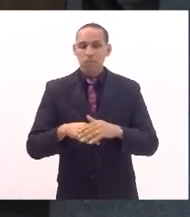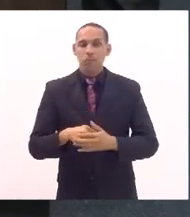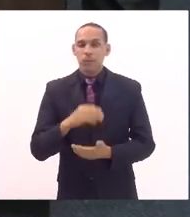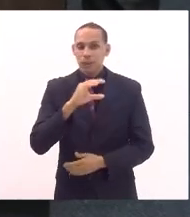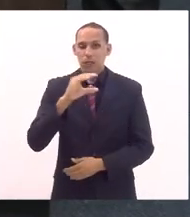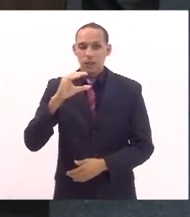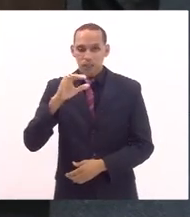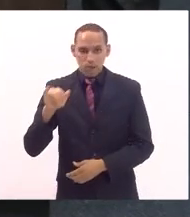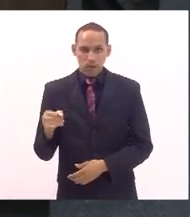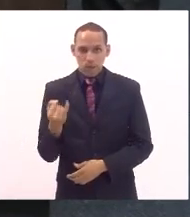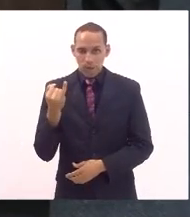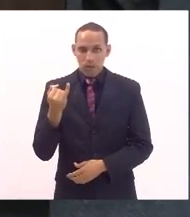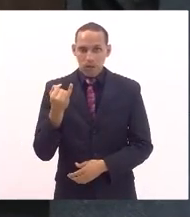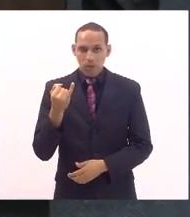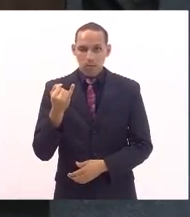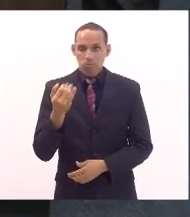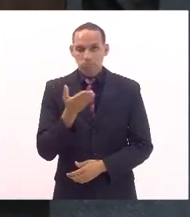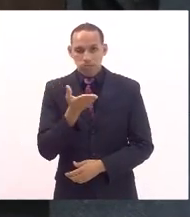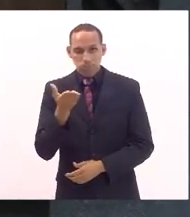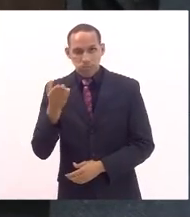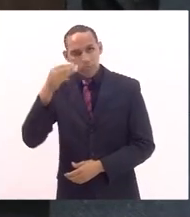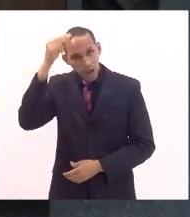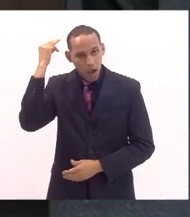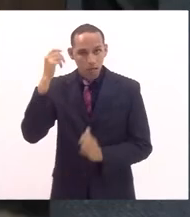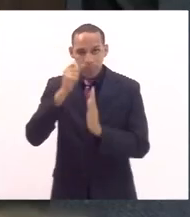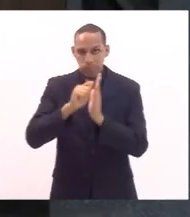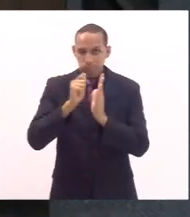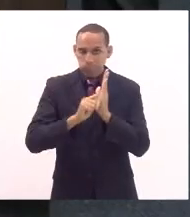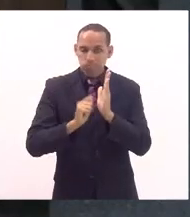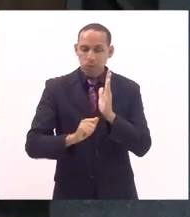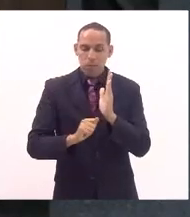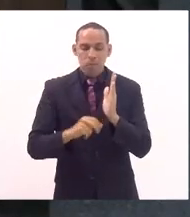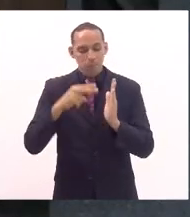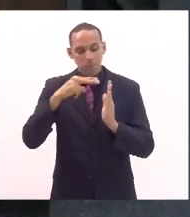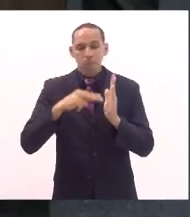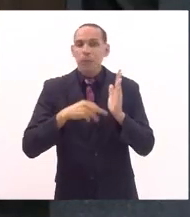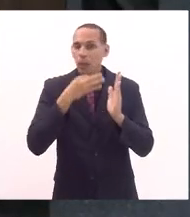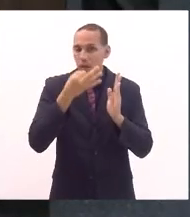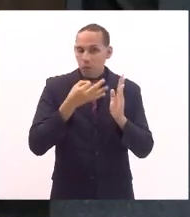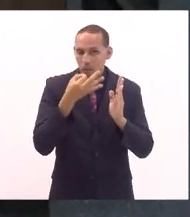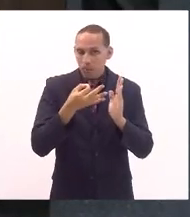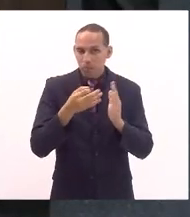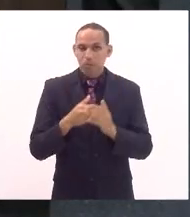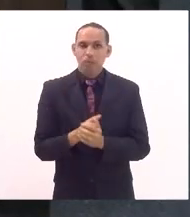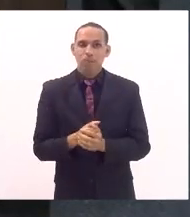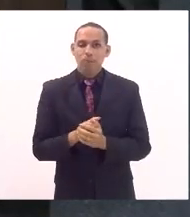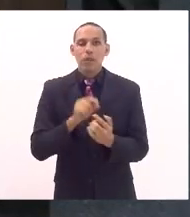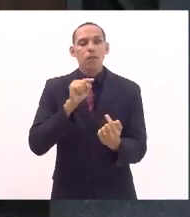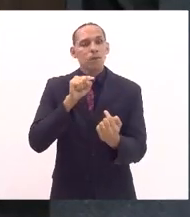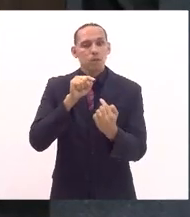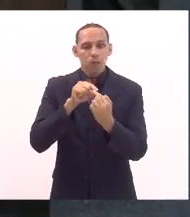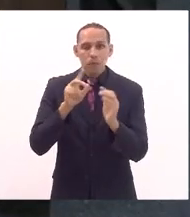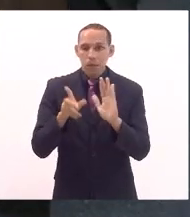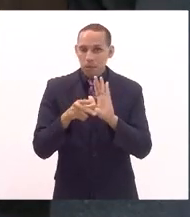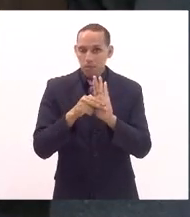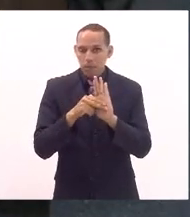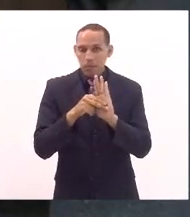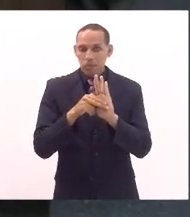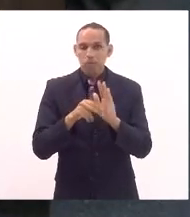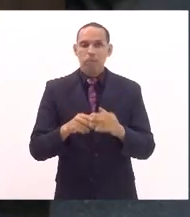e da ccj elaborado pelo Márcio Pacheco parecer o seguinte favorável de